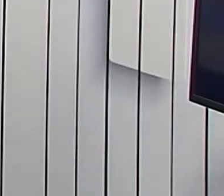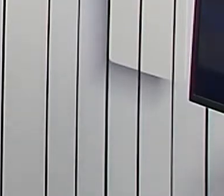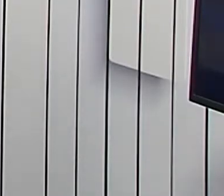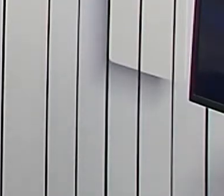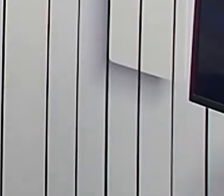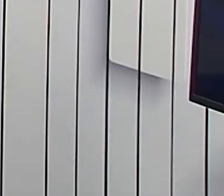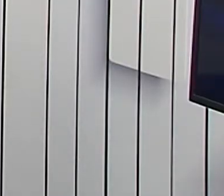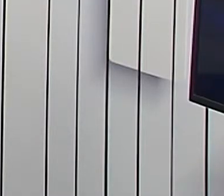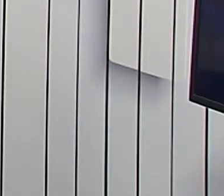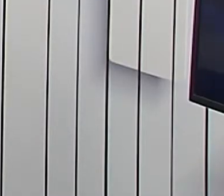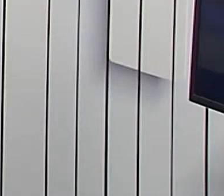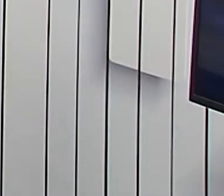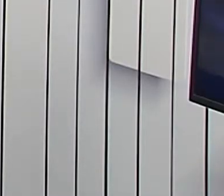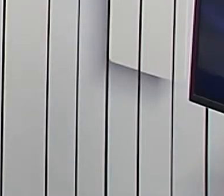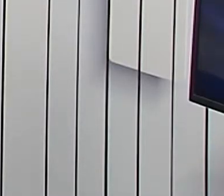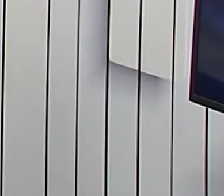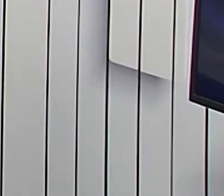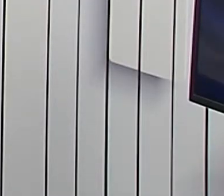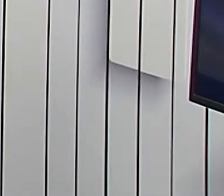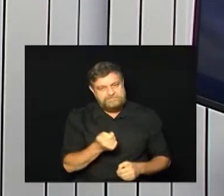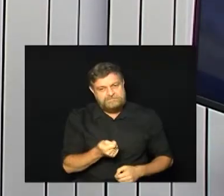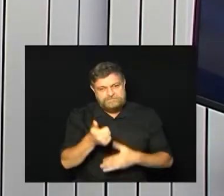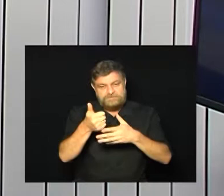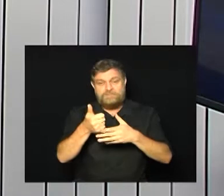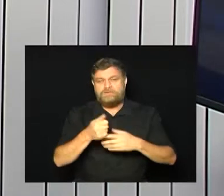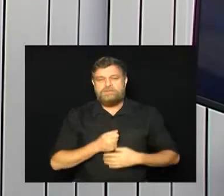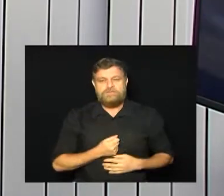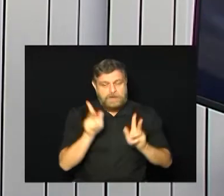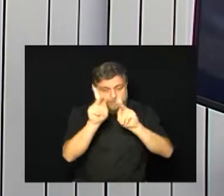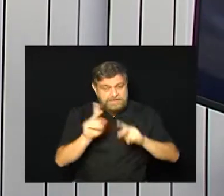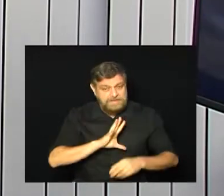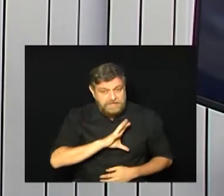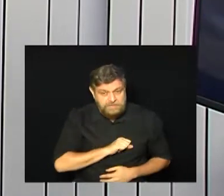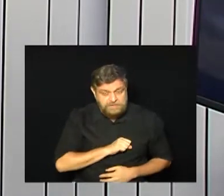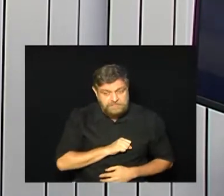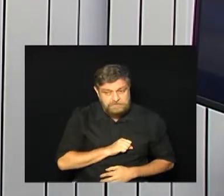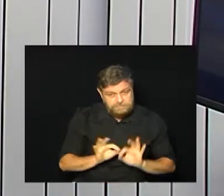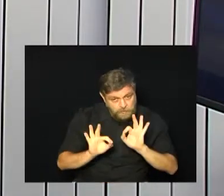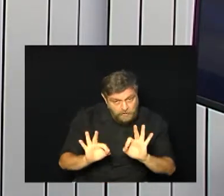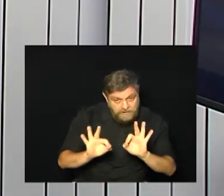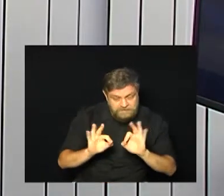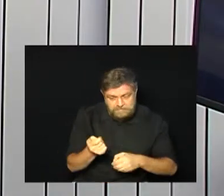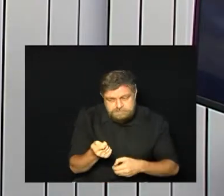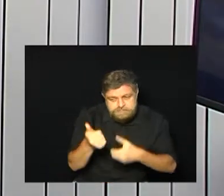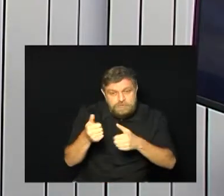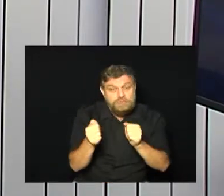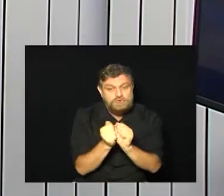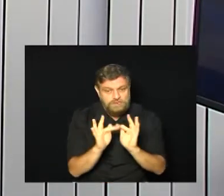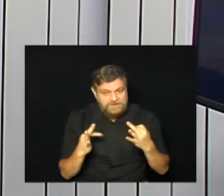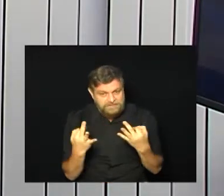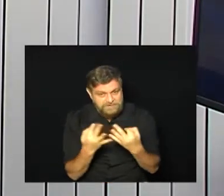Olá, feliz ano novo, muita paz, muito amor. Deu tudo certo no seu Réveillon? Passou com a